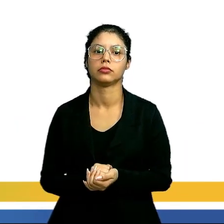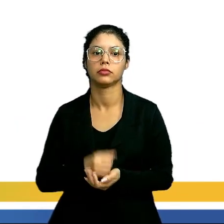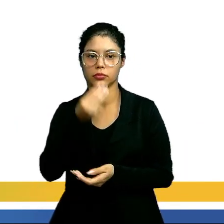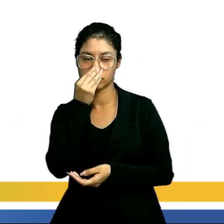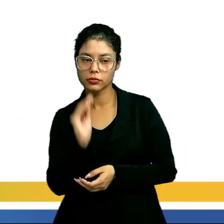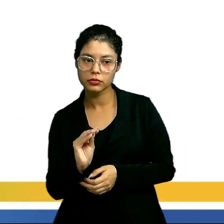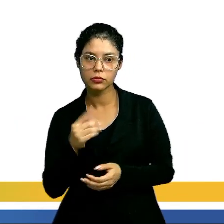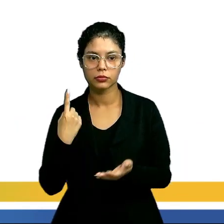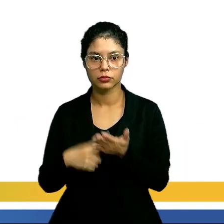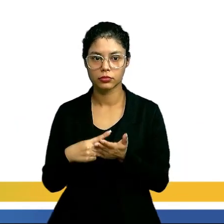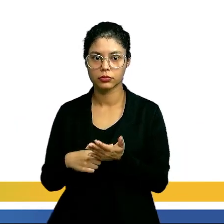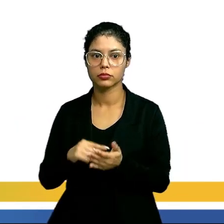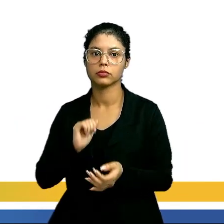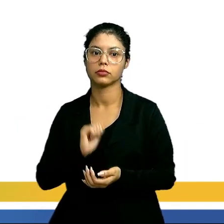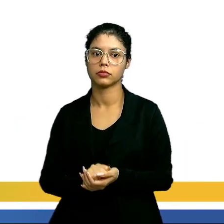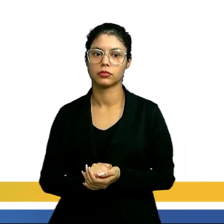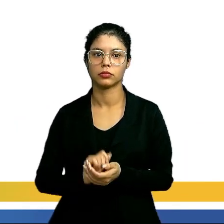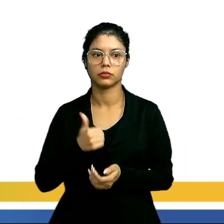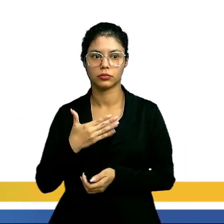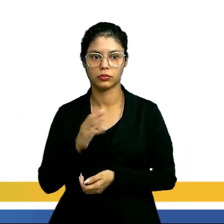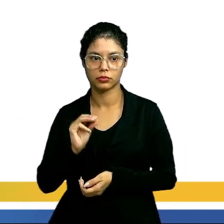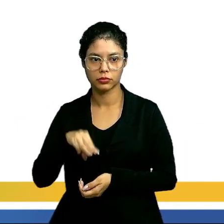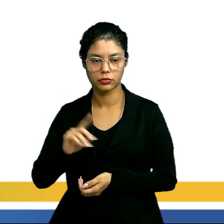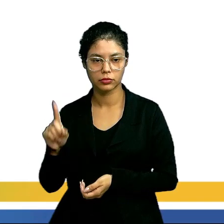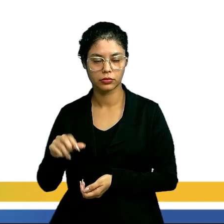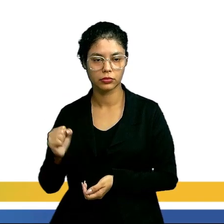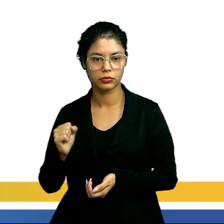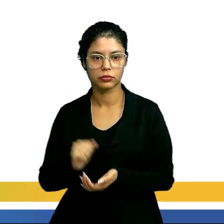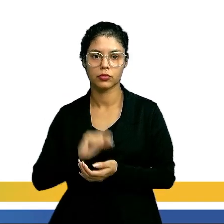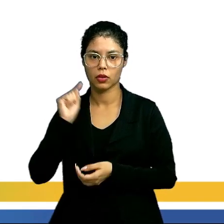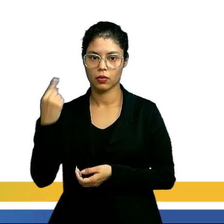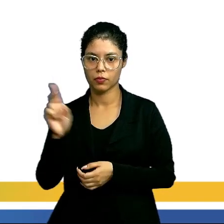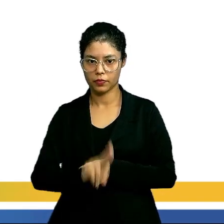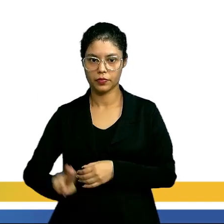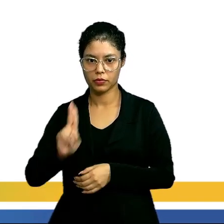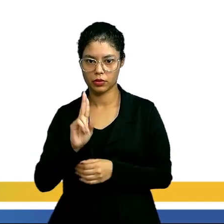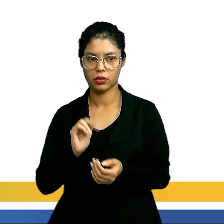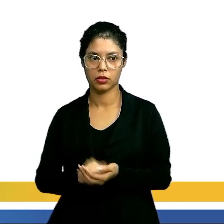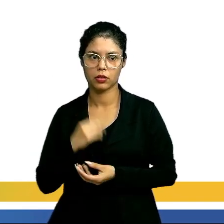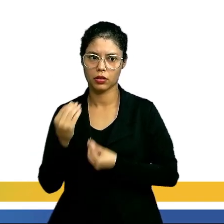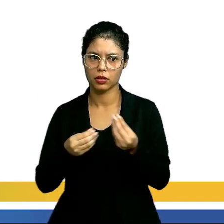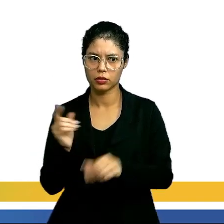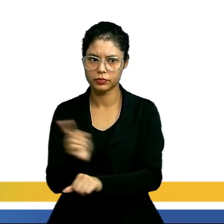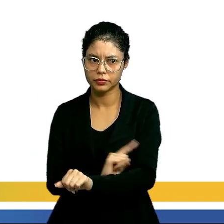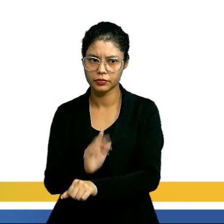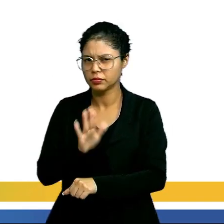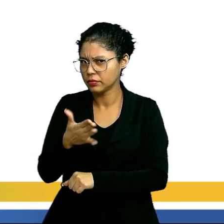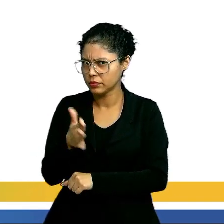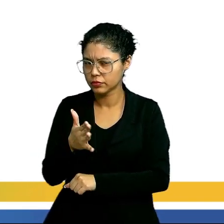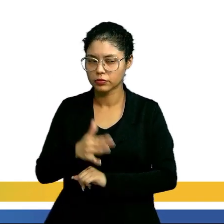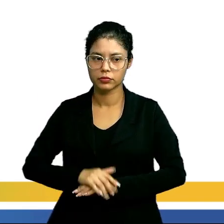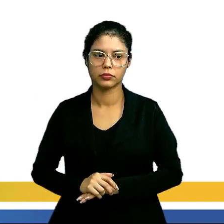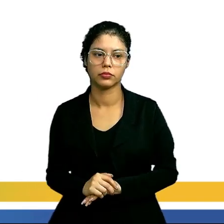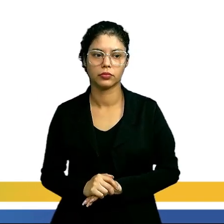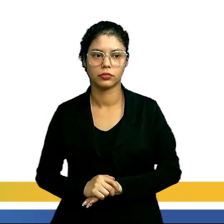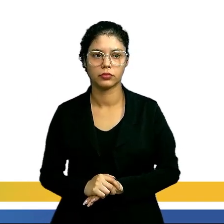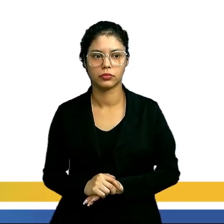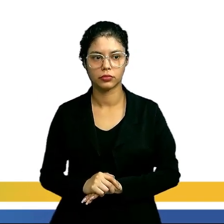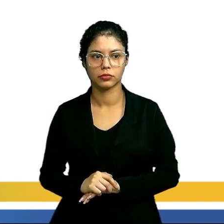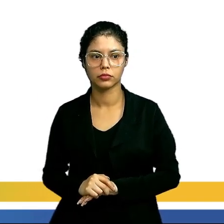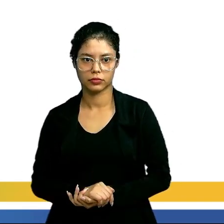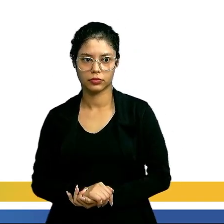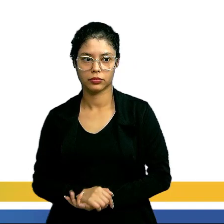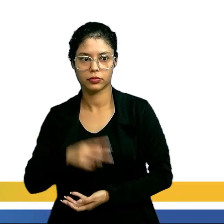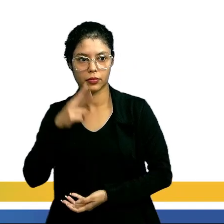atrito e considerando a gravidade 10 metros por segundo ao quadrado, o próximo usuário chegará à piscina com velocidade aproximadamente